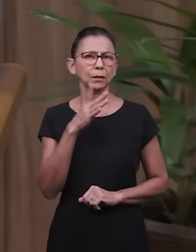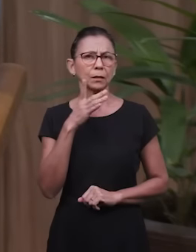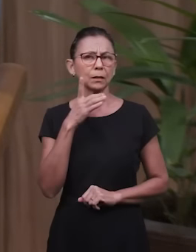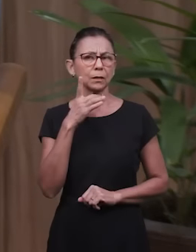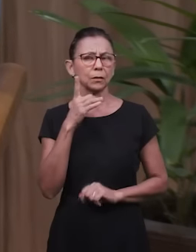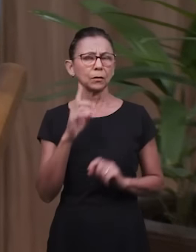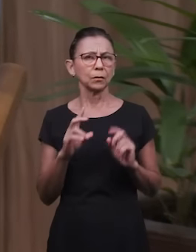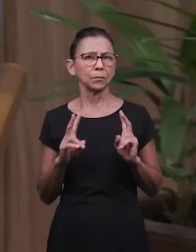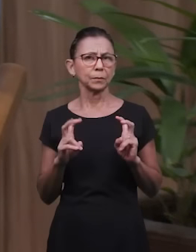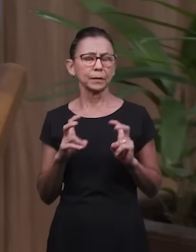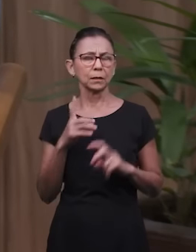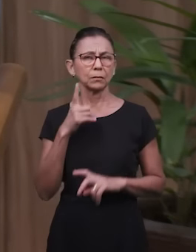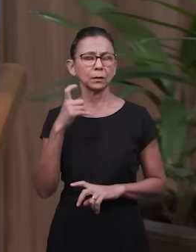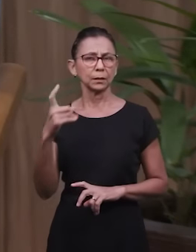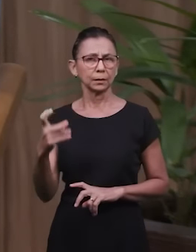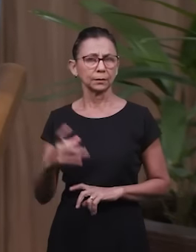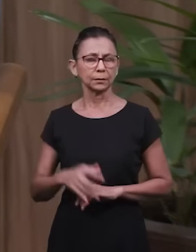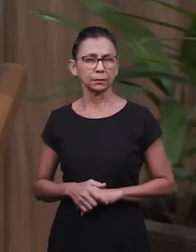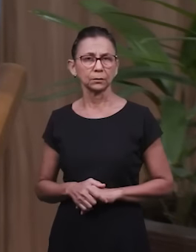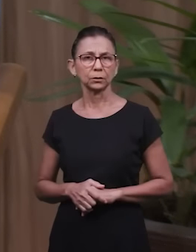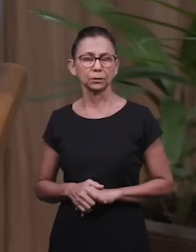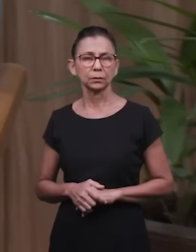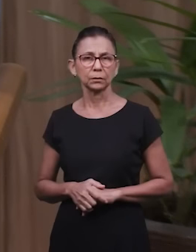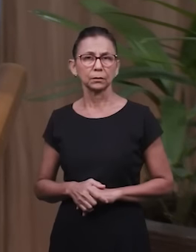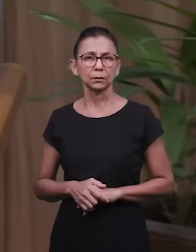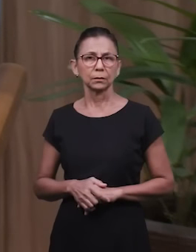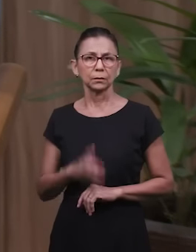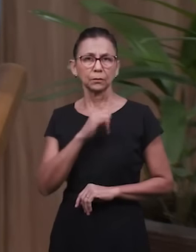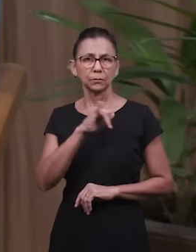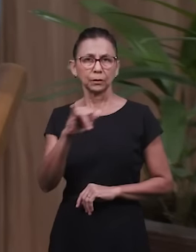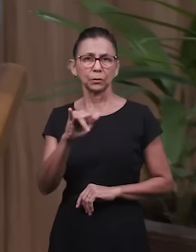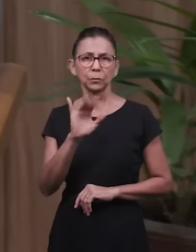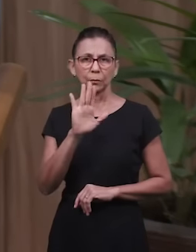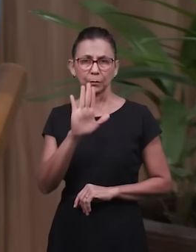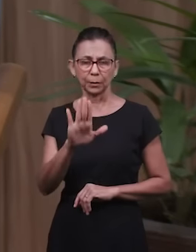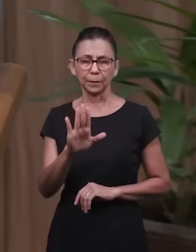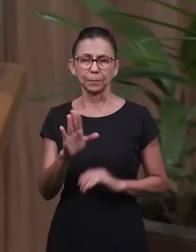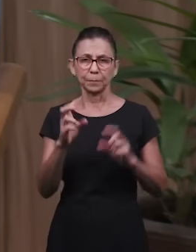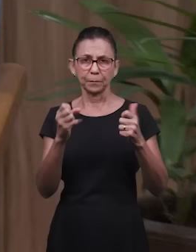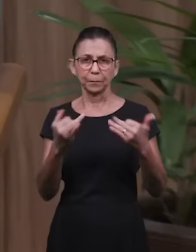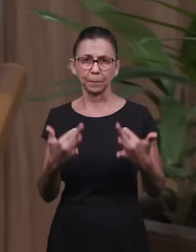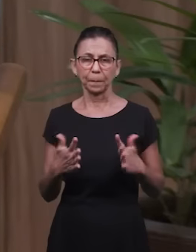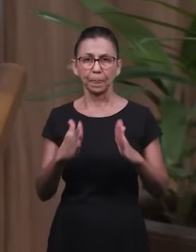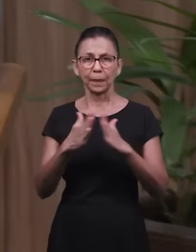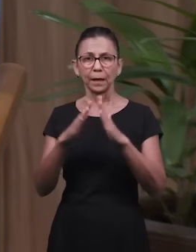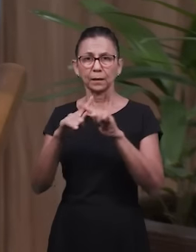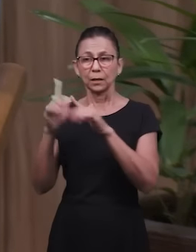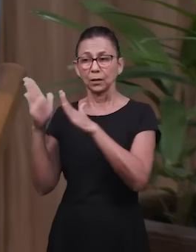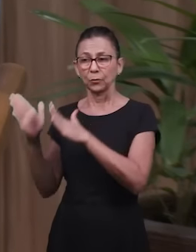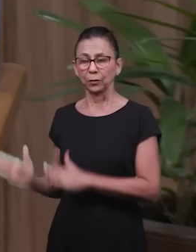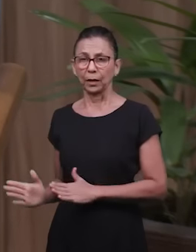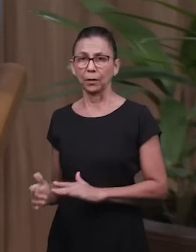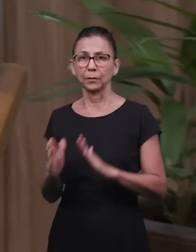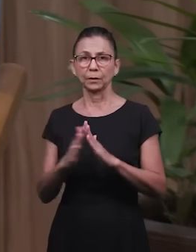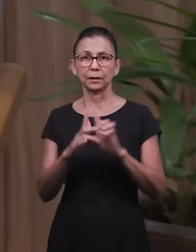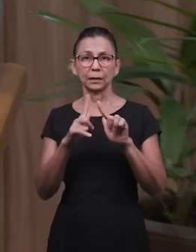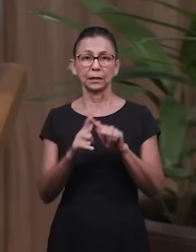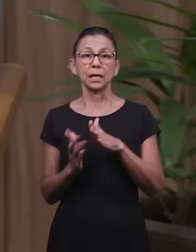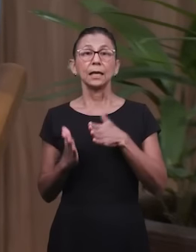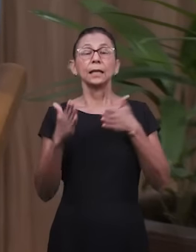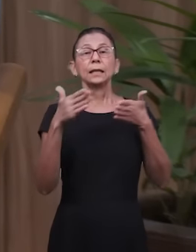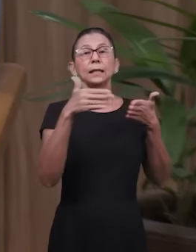que não podemos cansar de chamar atenção para isso. Quando a gente fala em igreja fiel e igreja infiel, nós